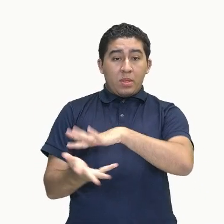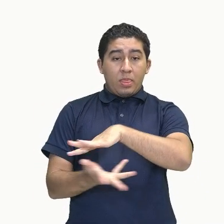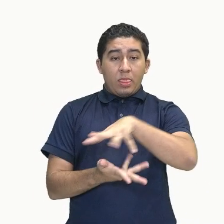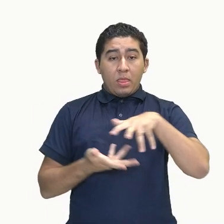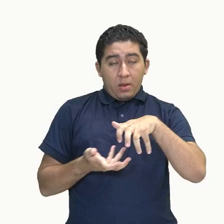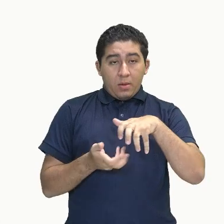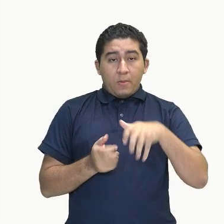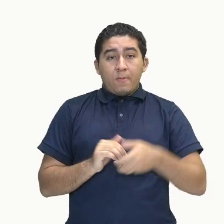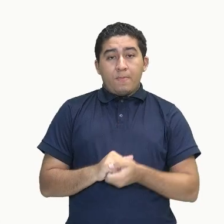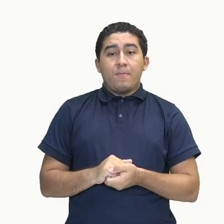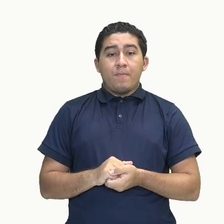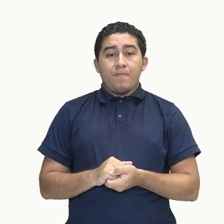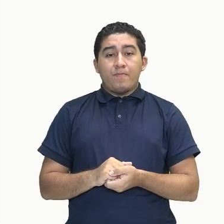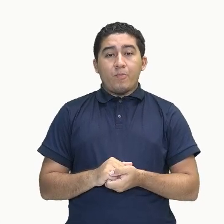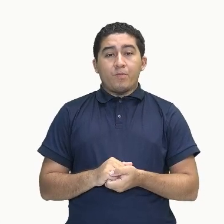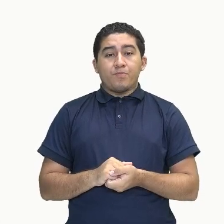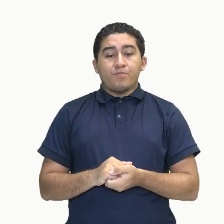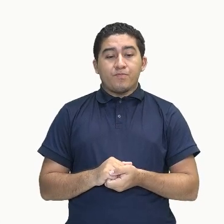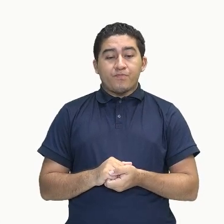cada